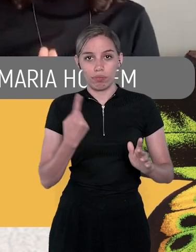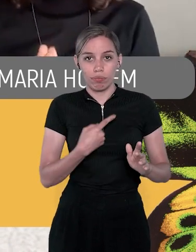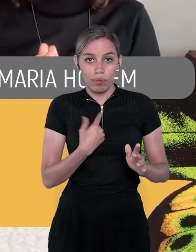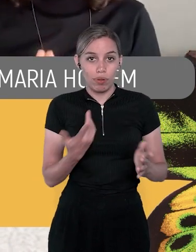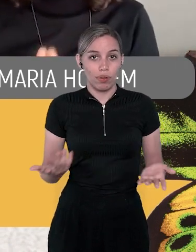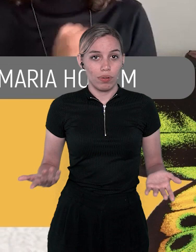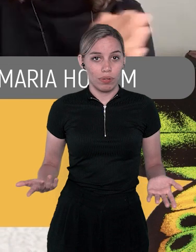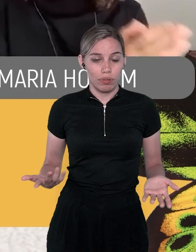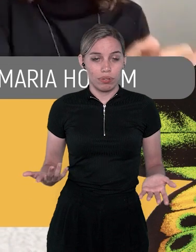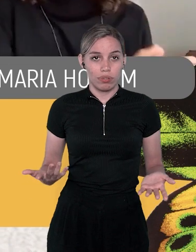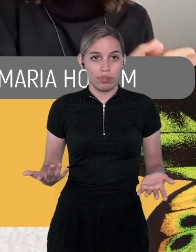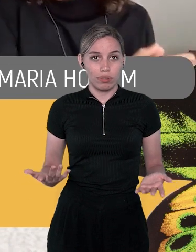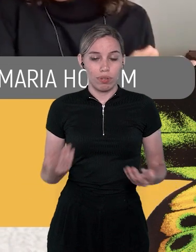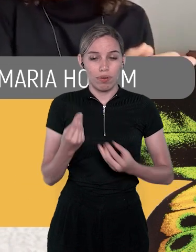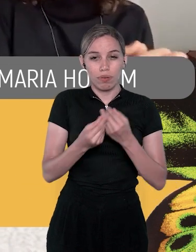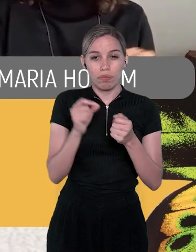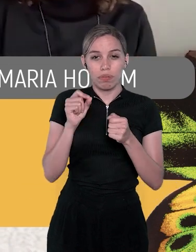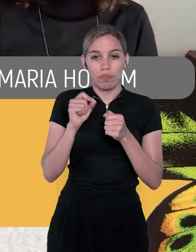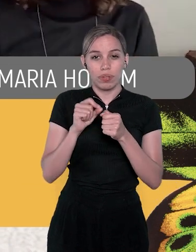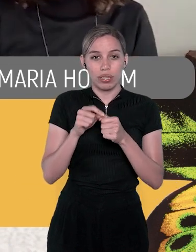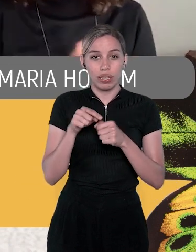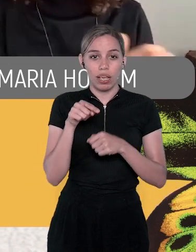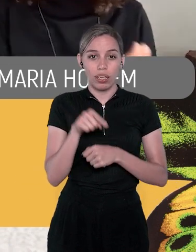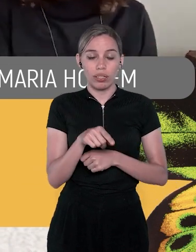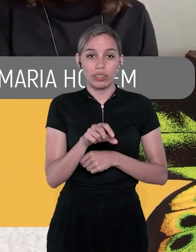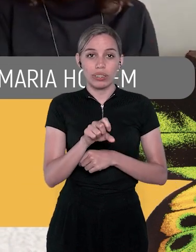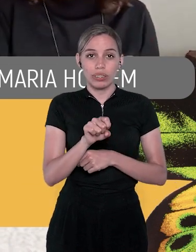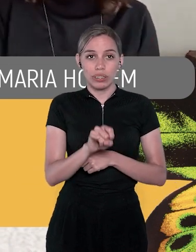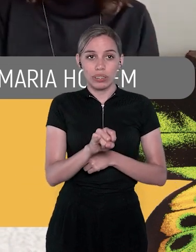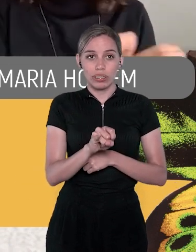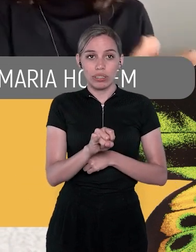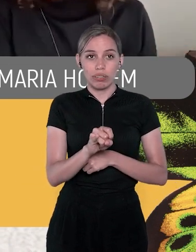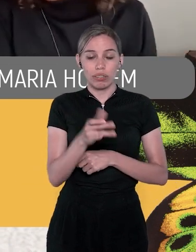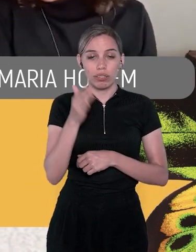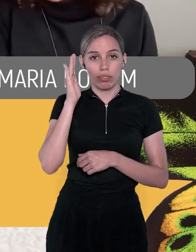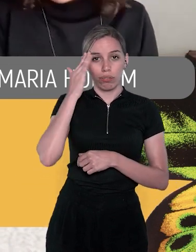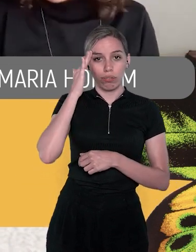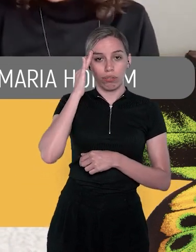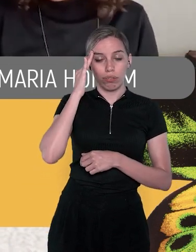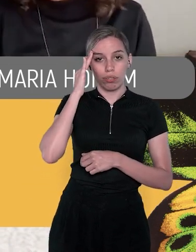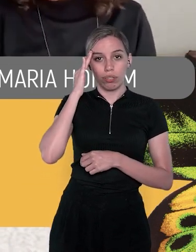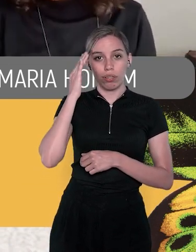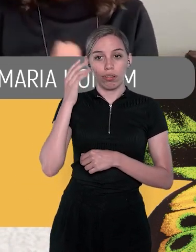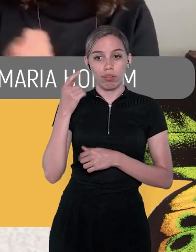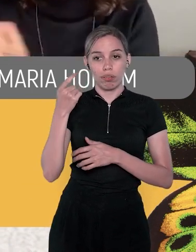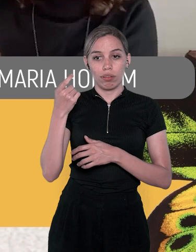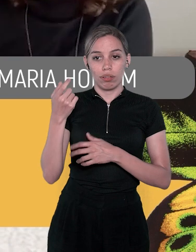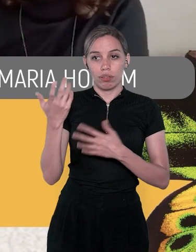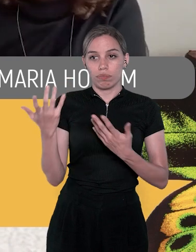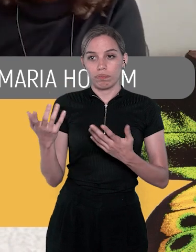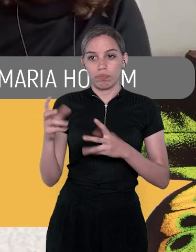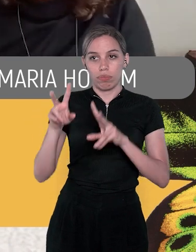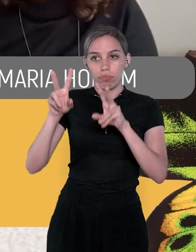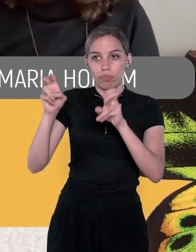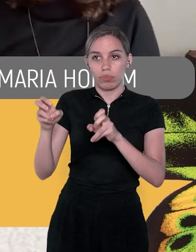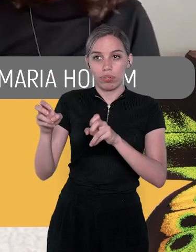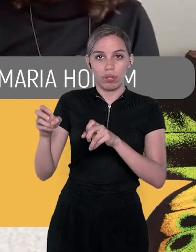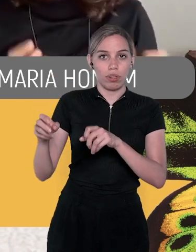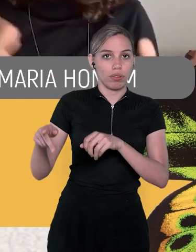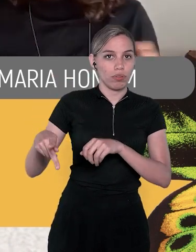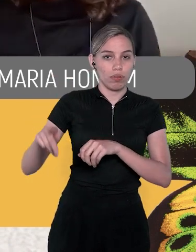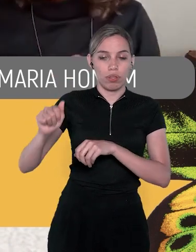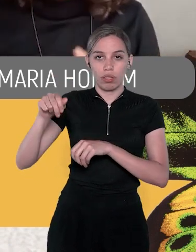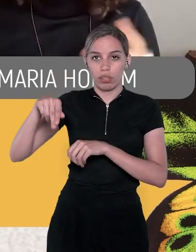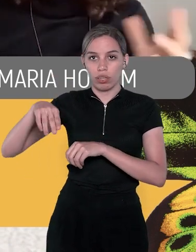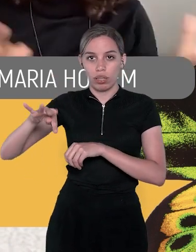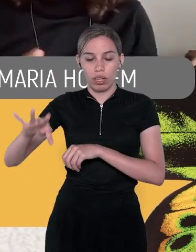gente vai fazer isso sem voltar numa matriz extremamente marxiana ou extremamente kantiana